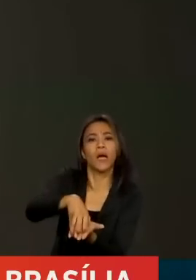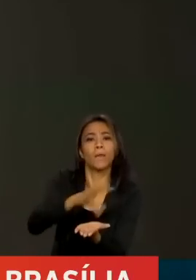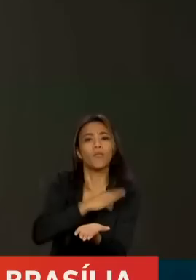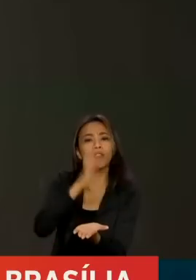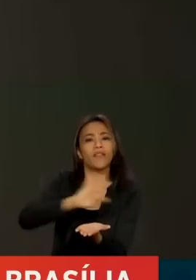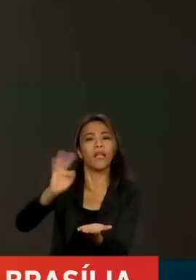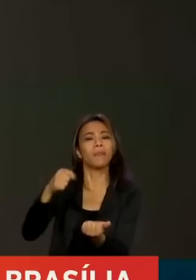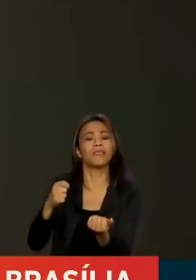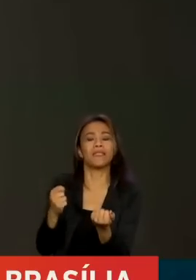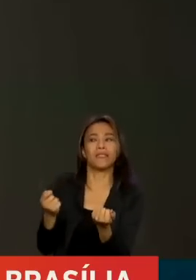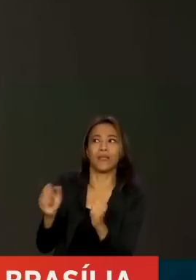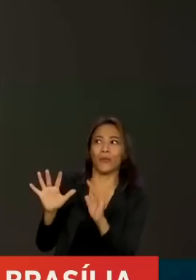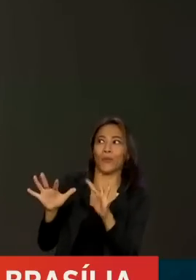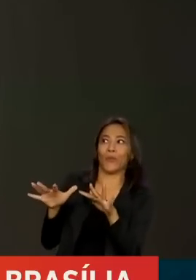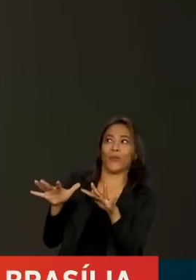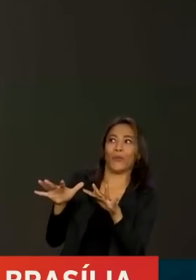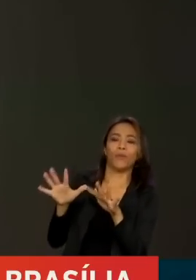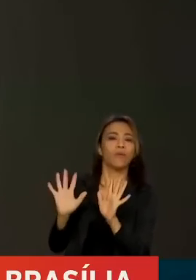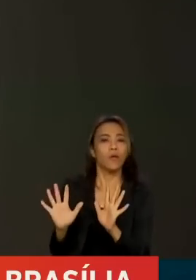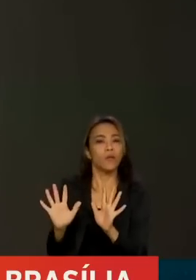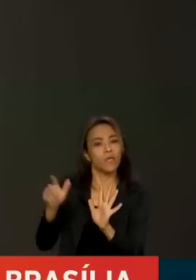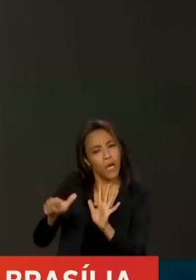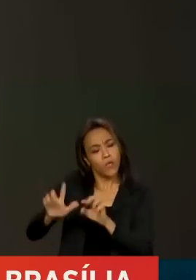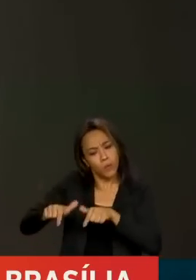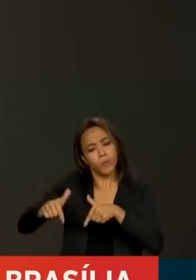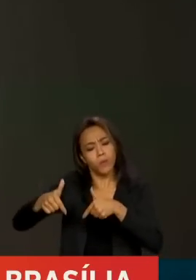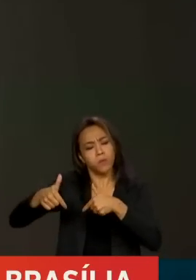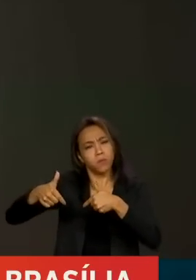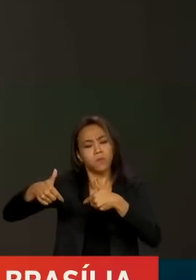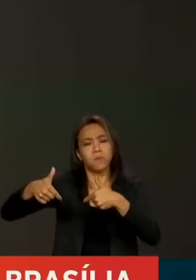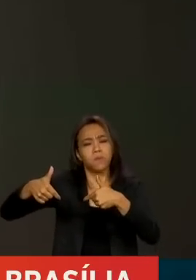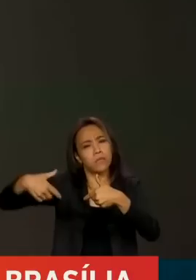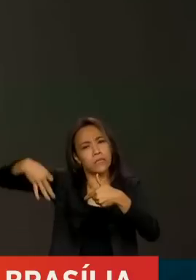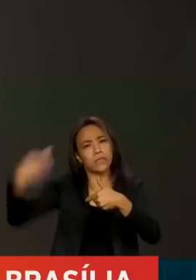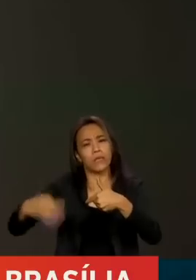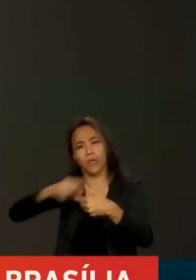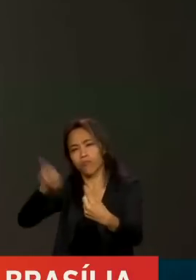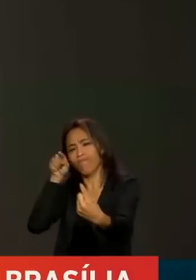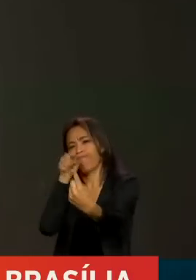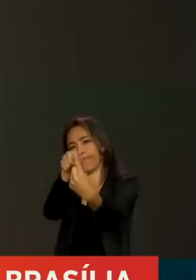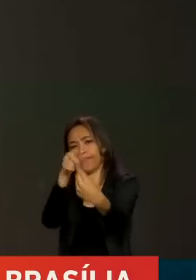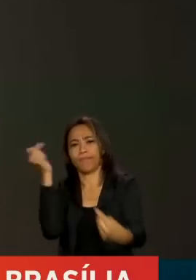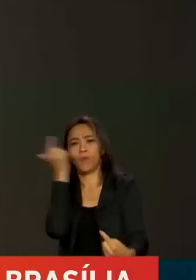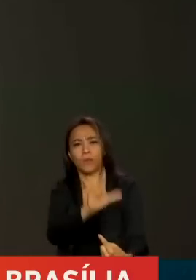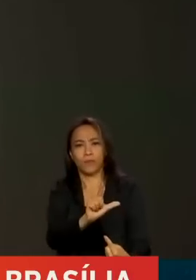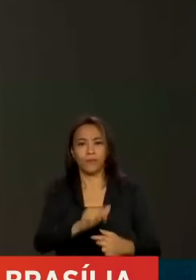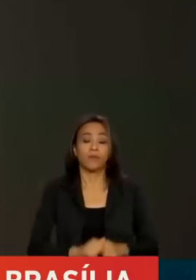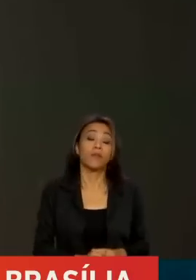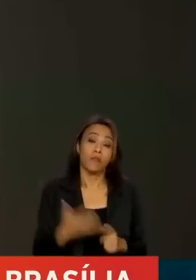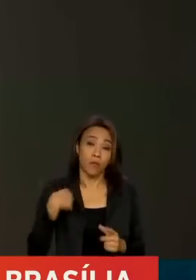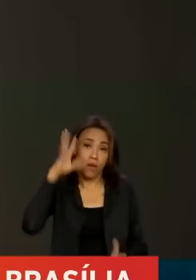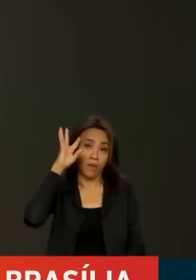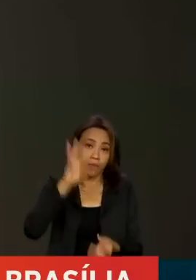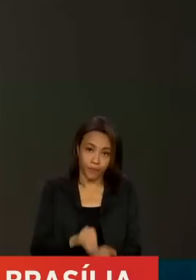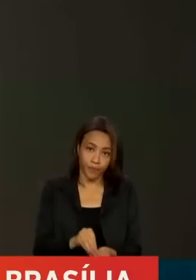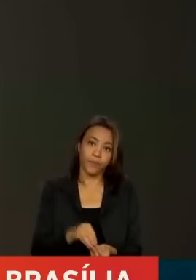ou brilhante dela se espera apenas que seja precisa e certeza para concluir sua ministra com